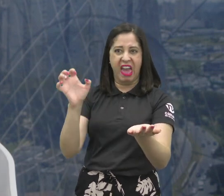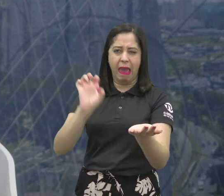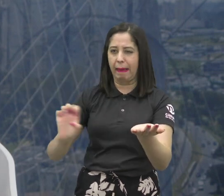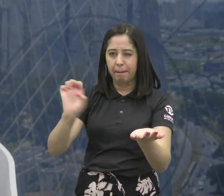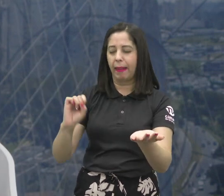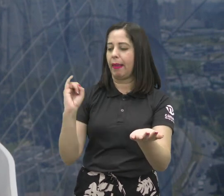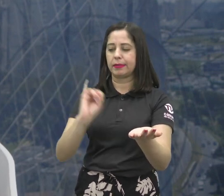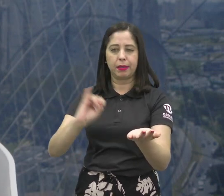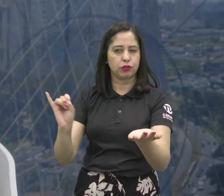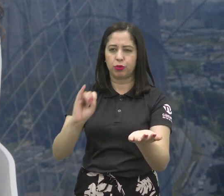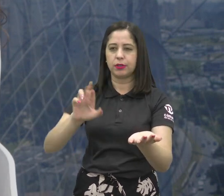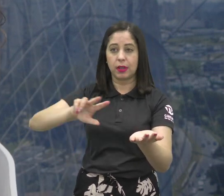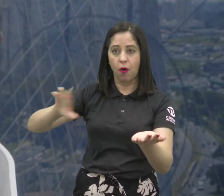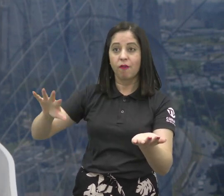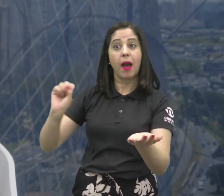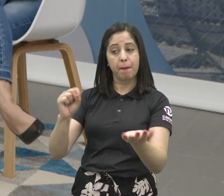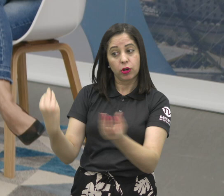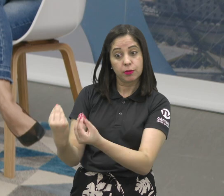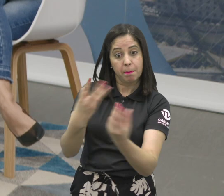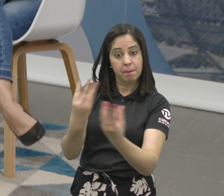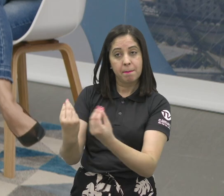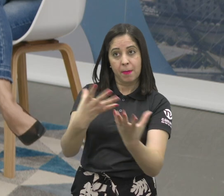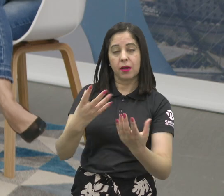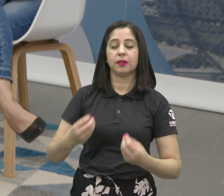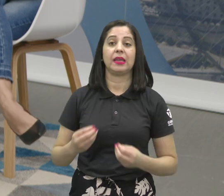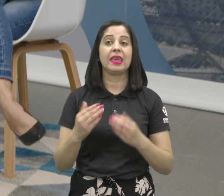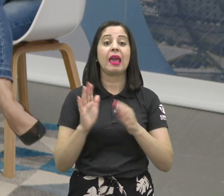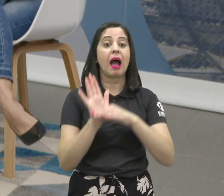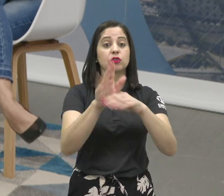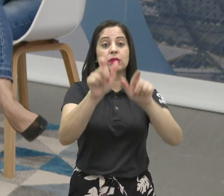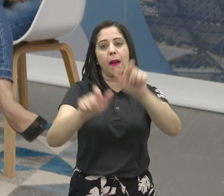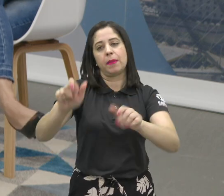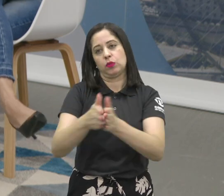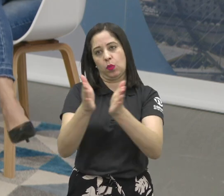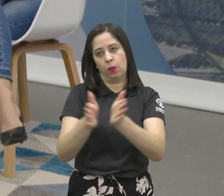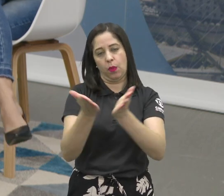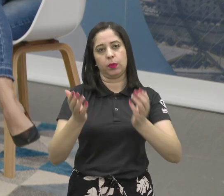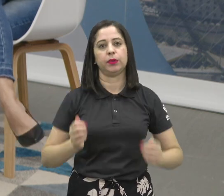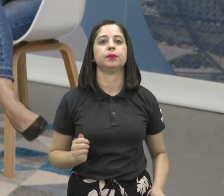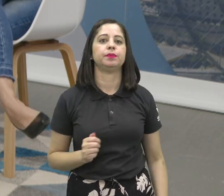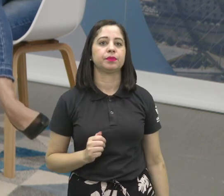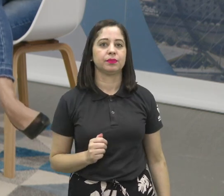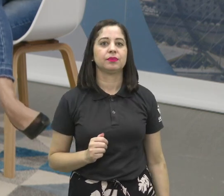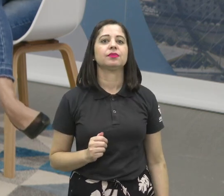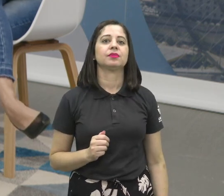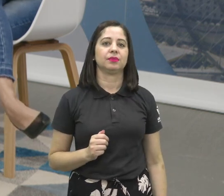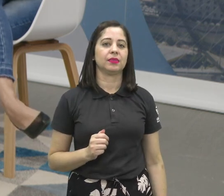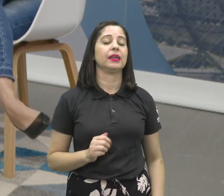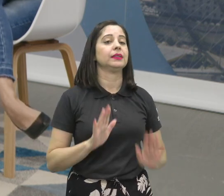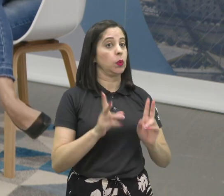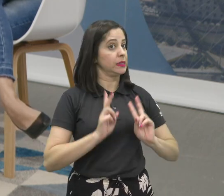a quem precisa, né? Sim. E, Tatiana, a gente, né, tudo, a gente vai evoluindo,